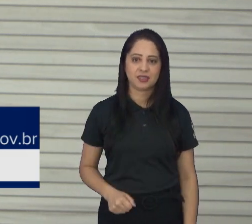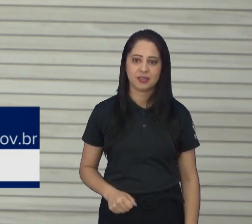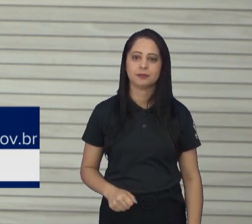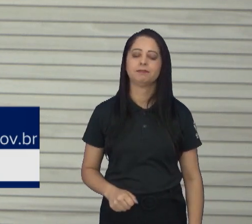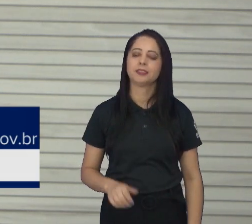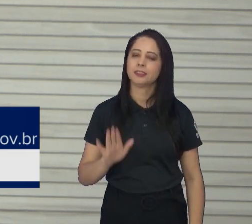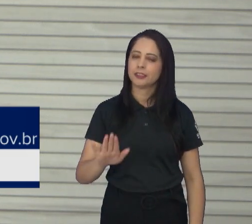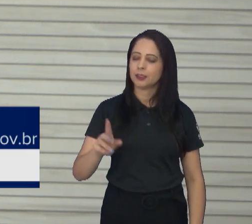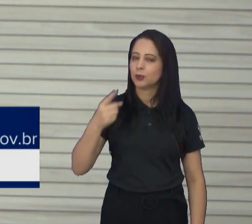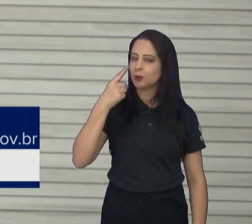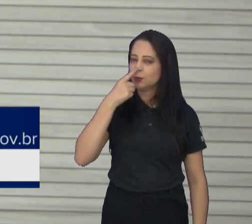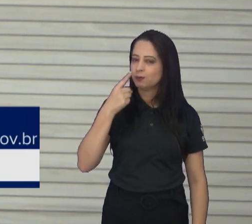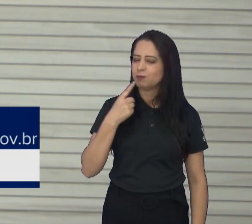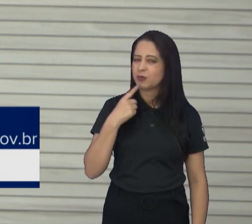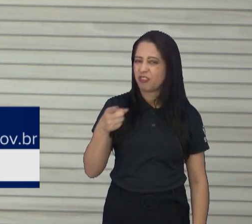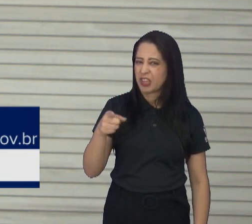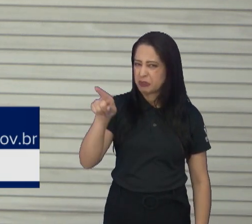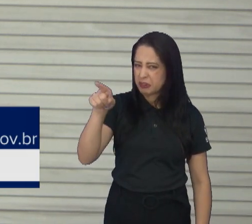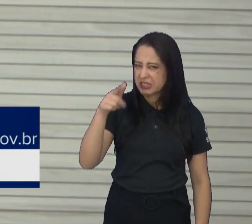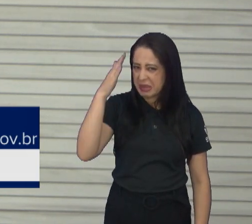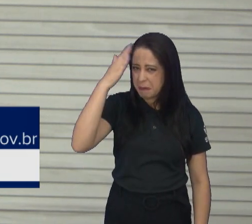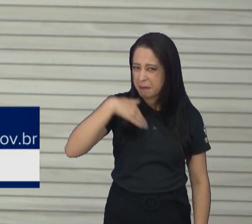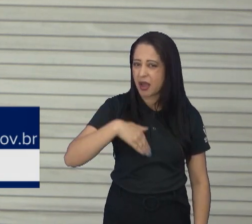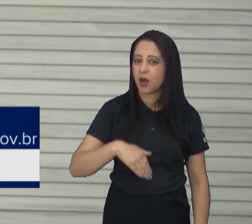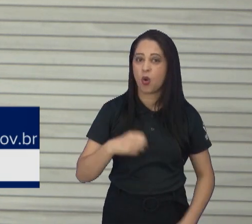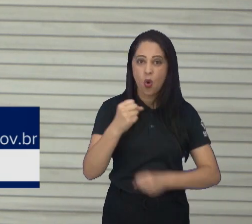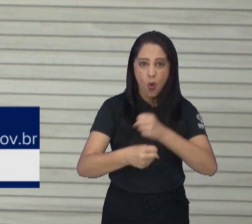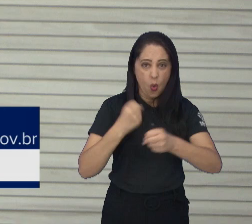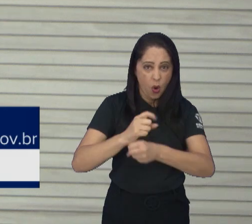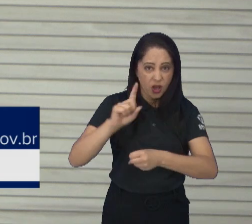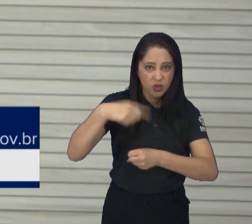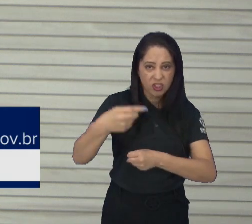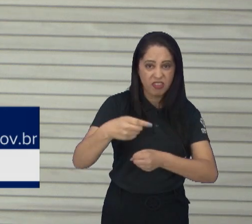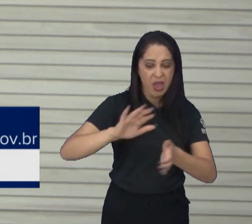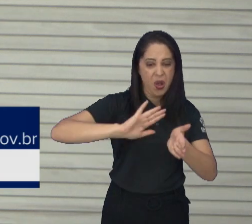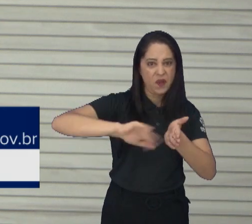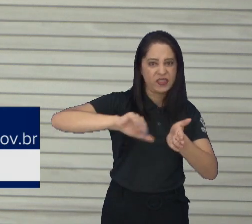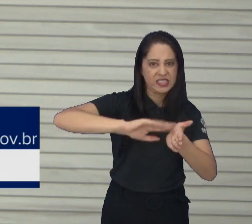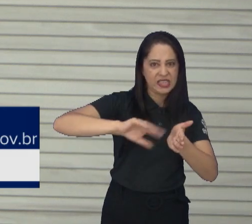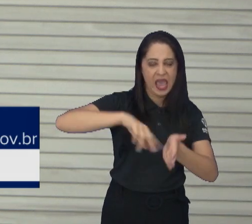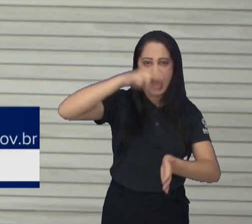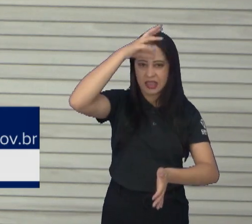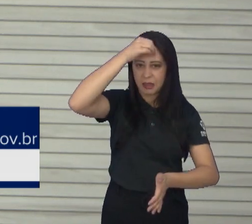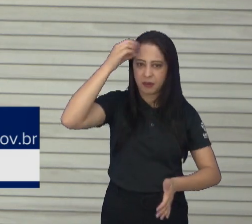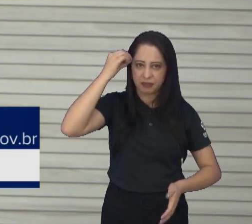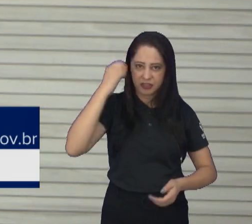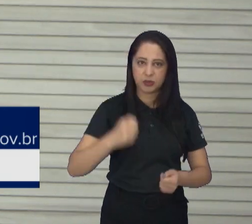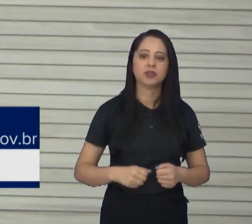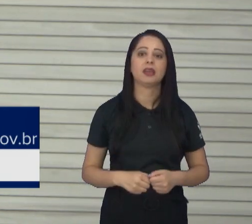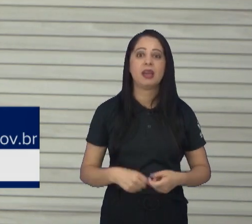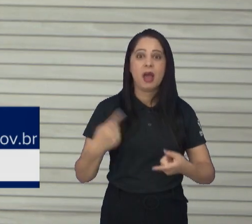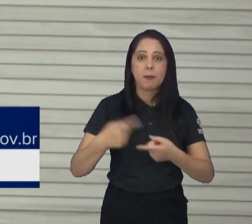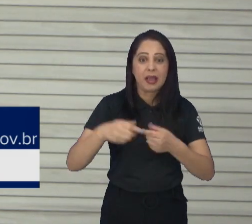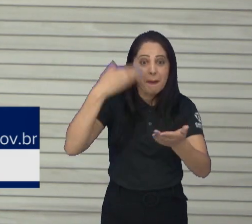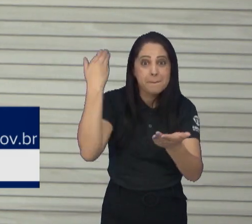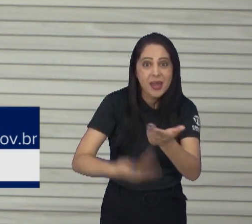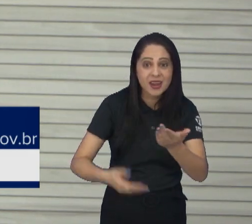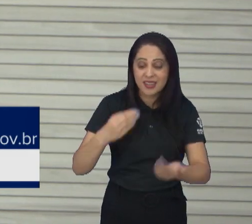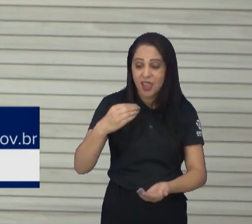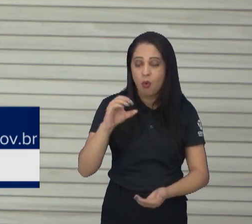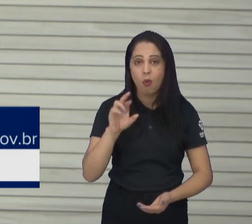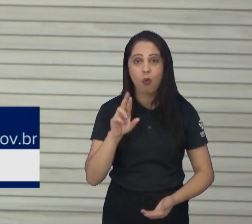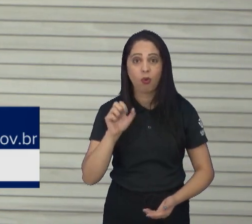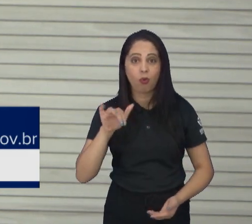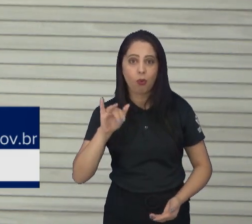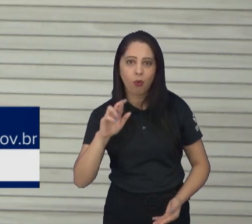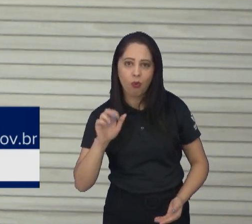Então, prefeito, sinceridade, o senhor está mal. No ano que vem, o senhor vai deixar essa cadeira. Porque pro Cury, o senhor teve 32-16,